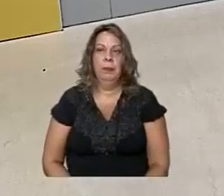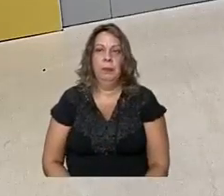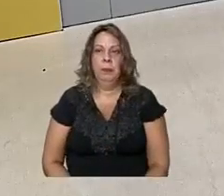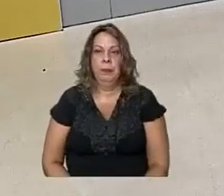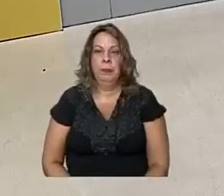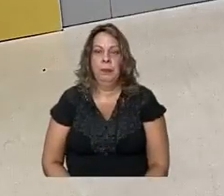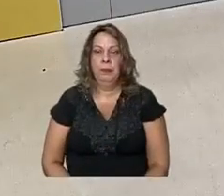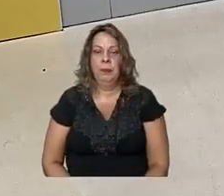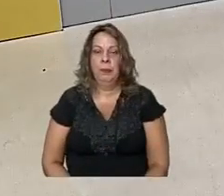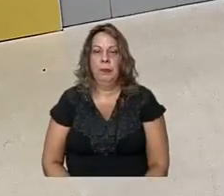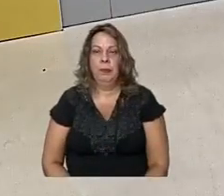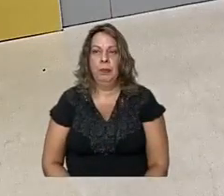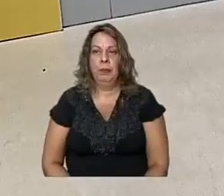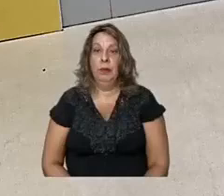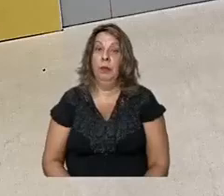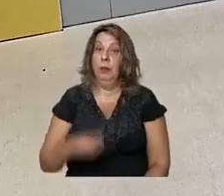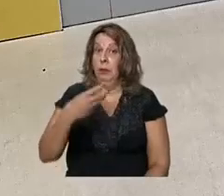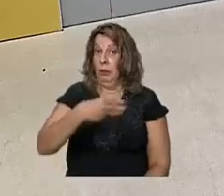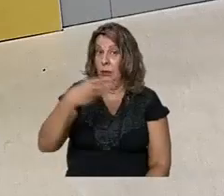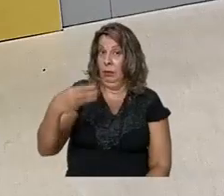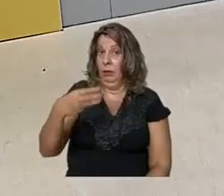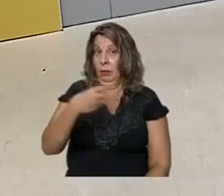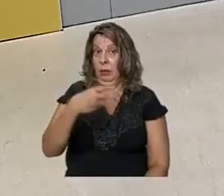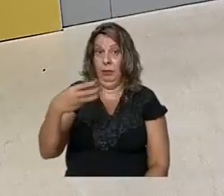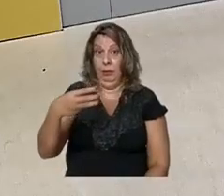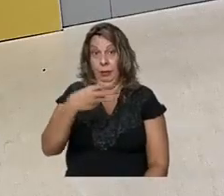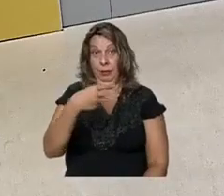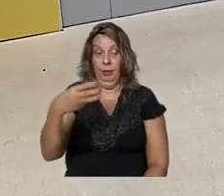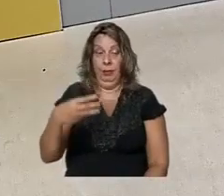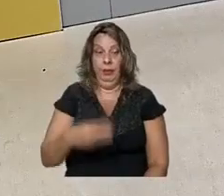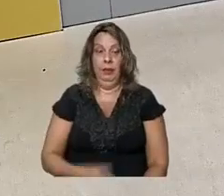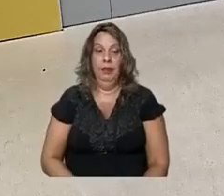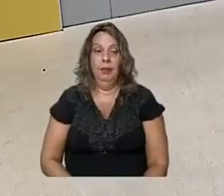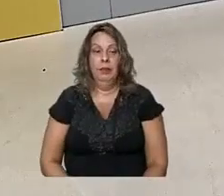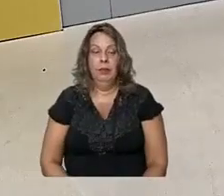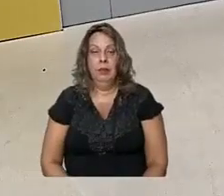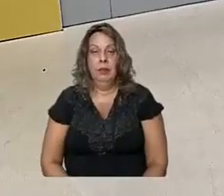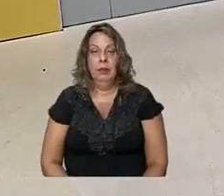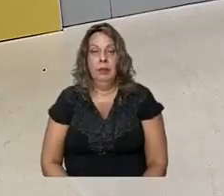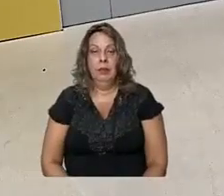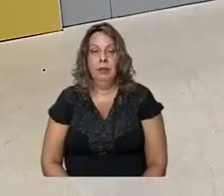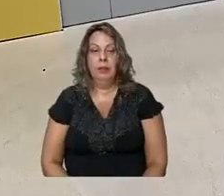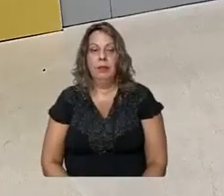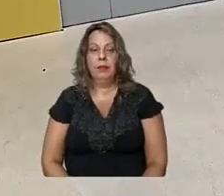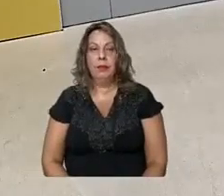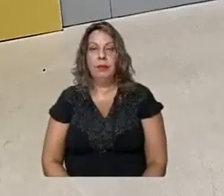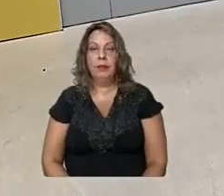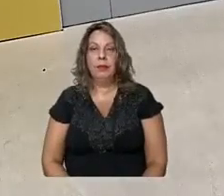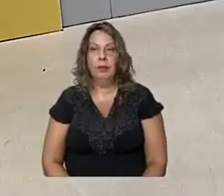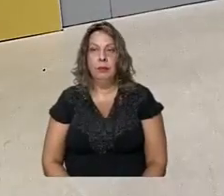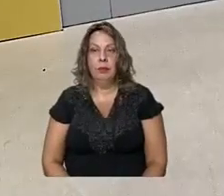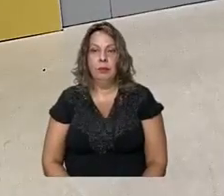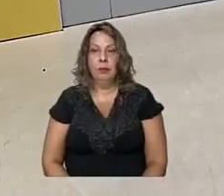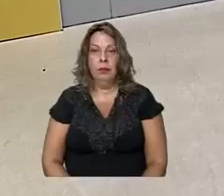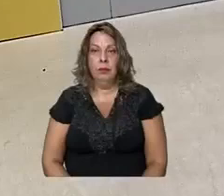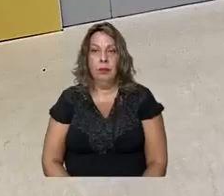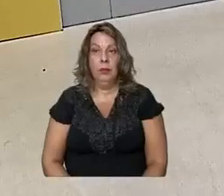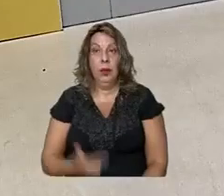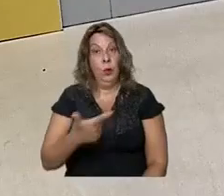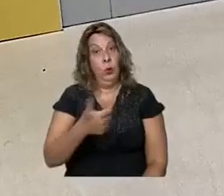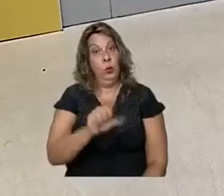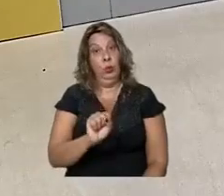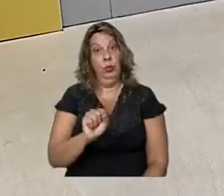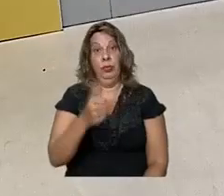número 13. Vamos que o 33 saiu. 33, número 33. Quem quer